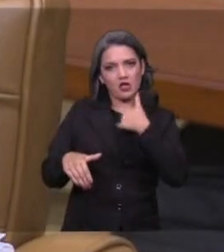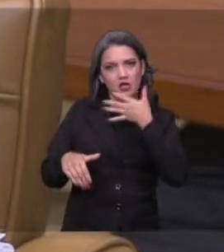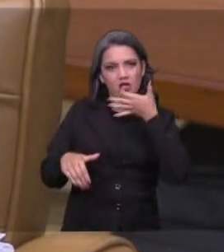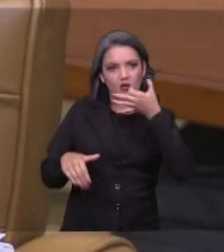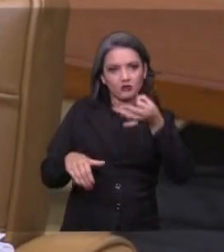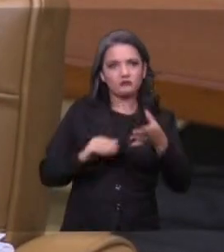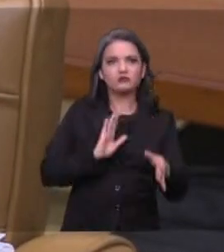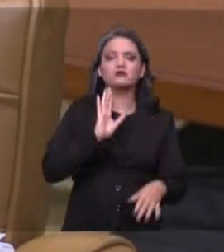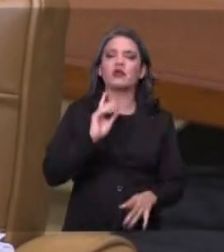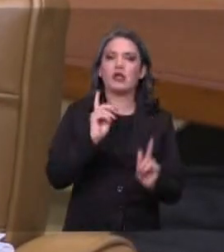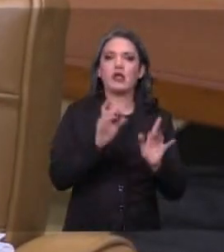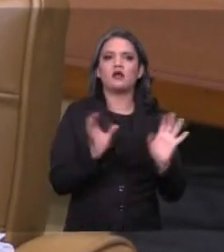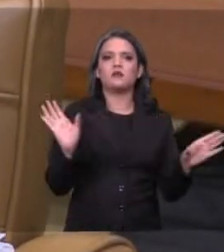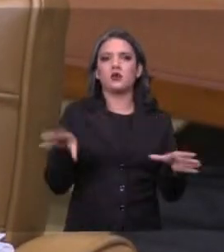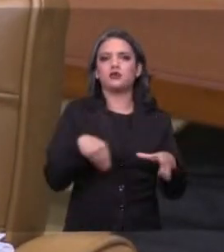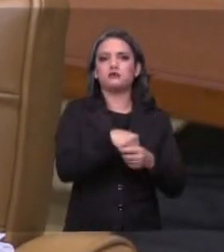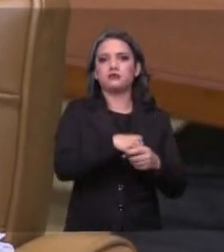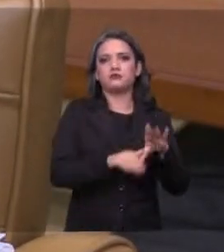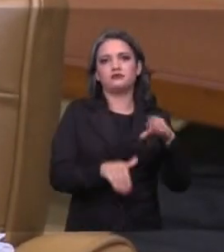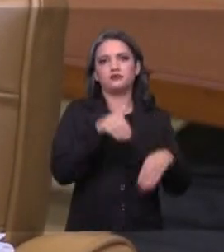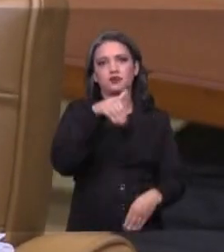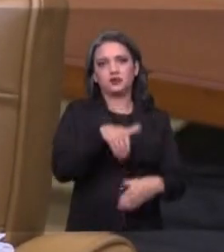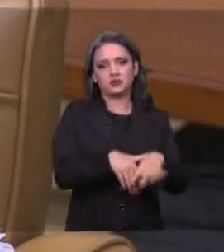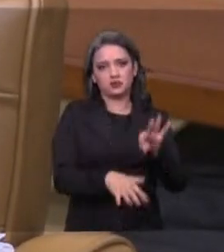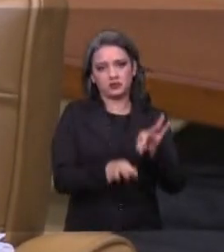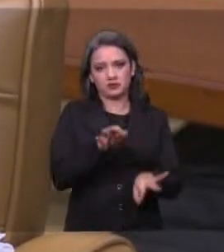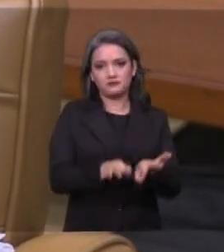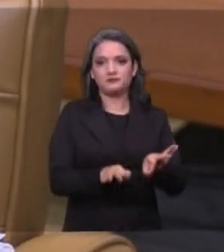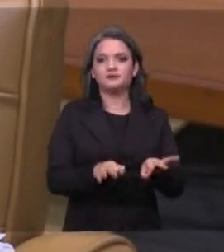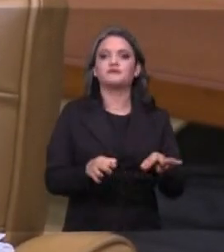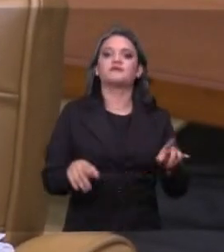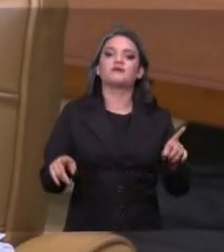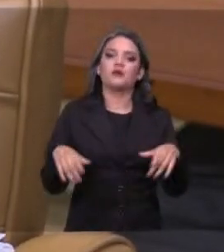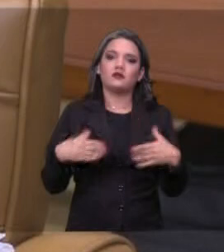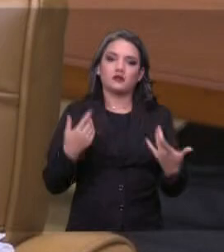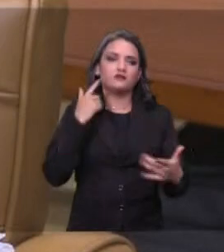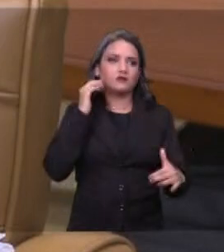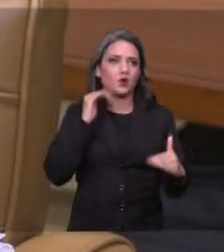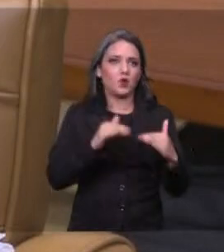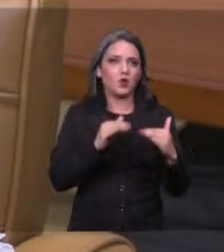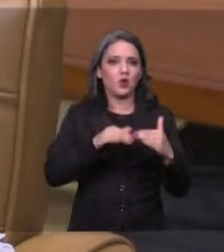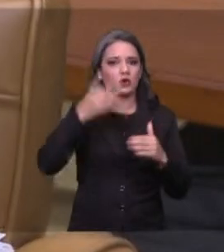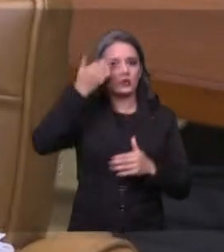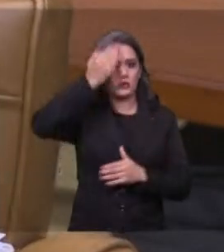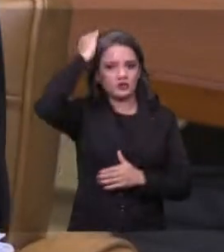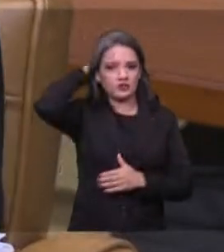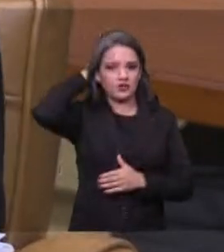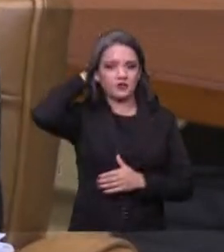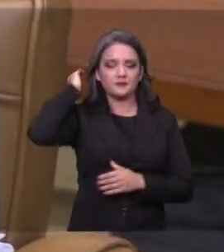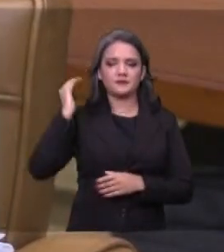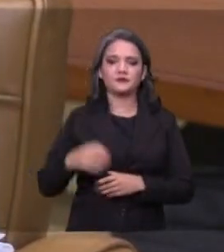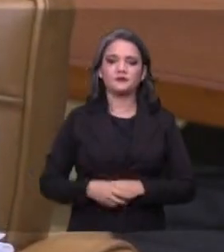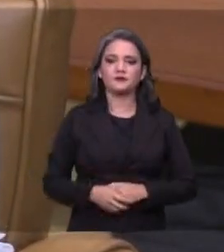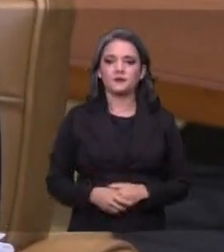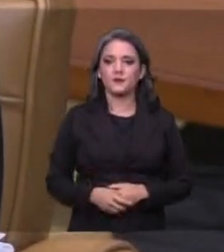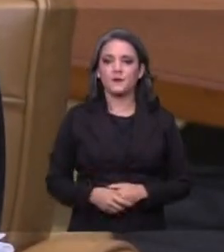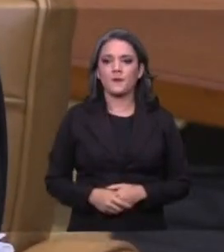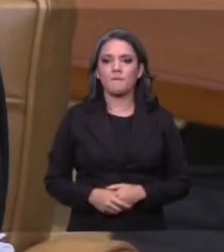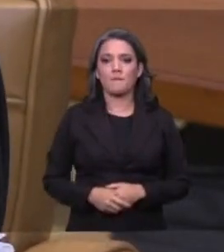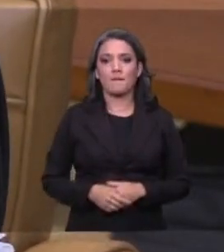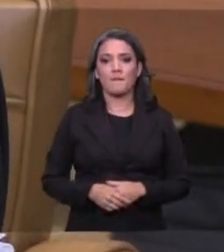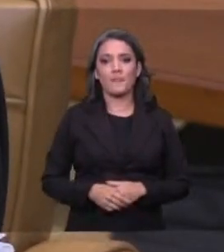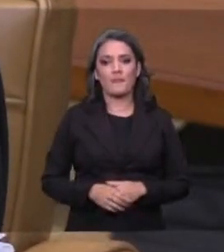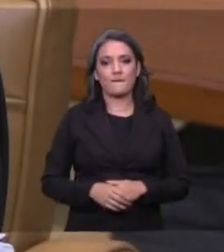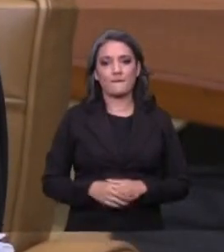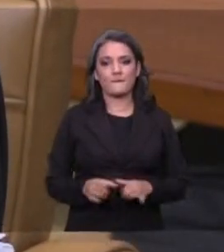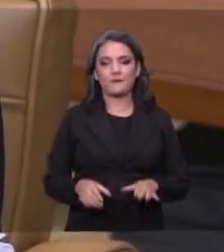o posicionamento do ministro Cristiano Zanin. Então, aqui eu acompanho o ministro Cristiano Zanin. Só em relação